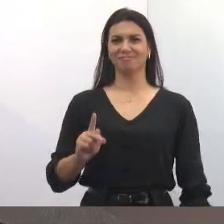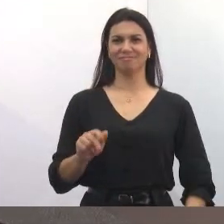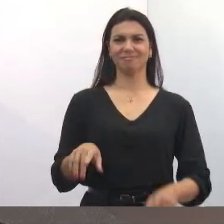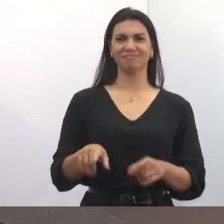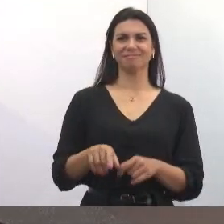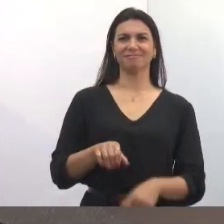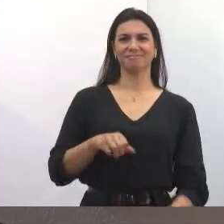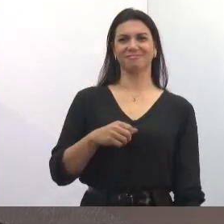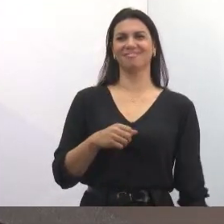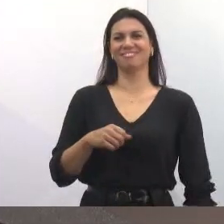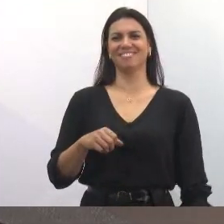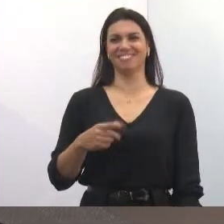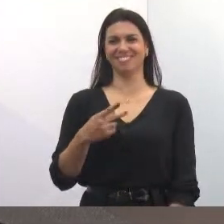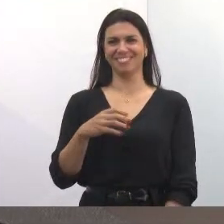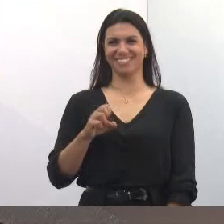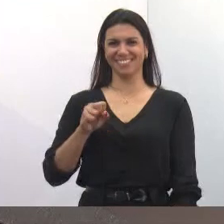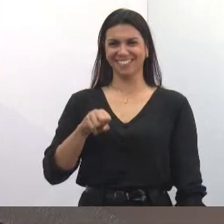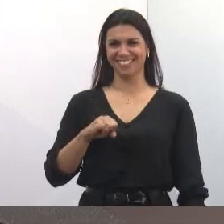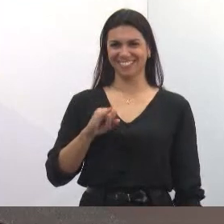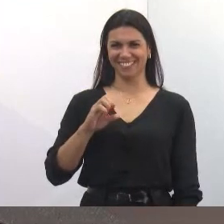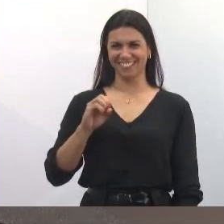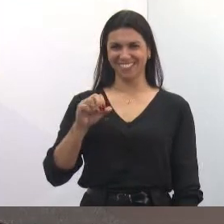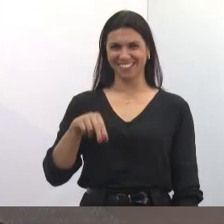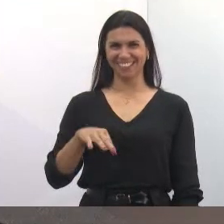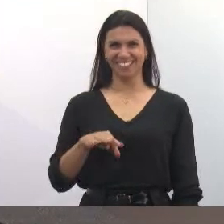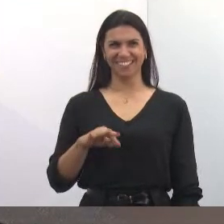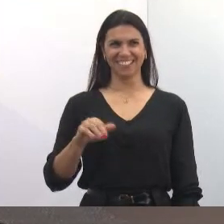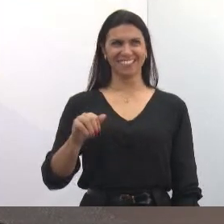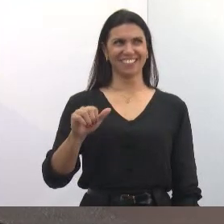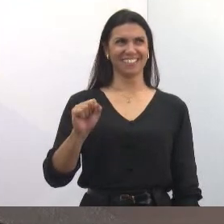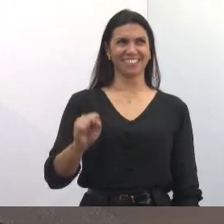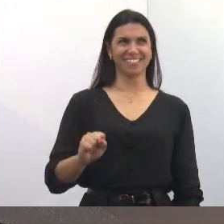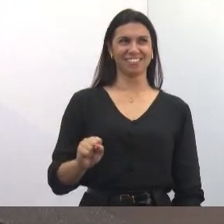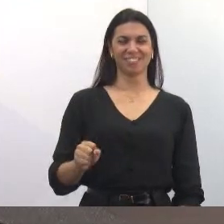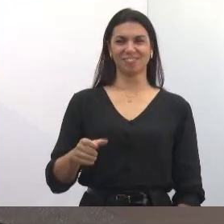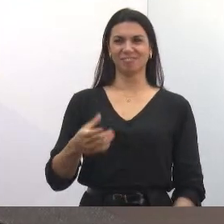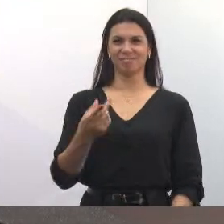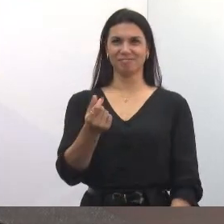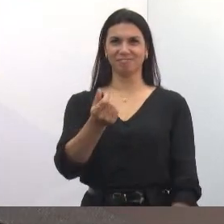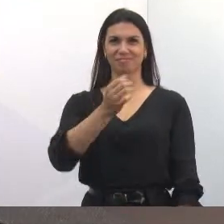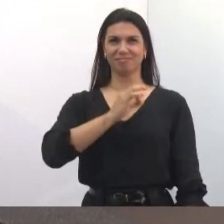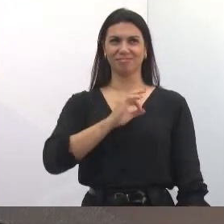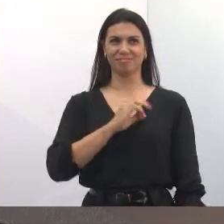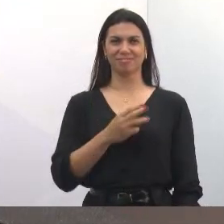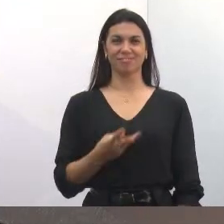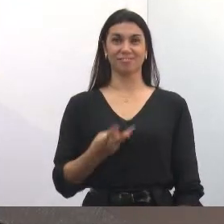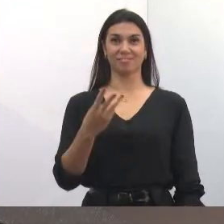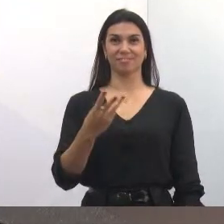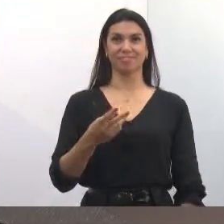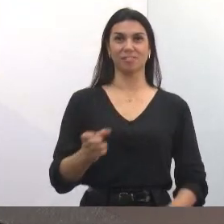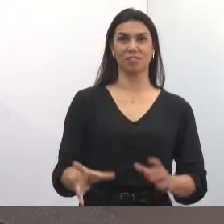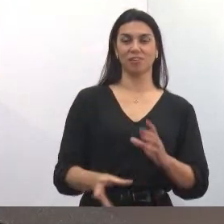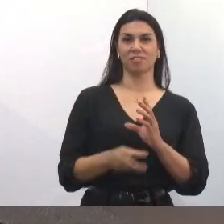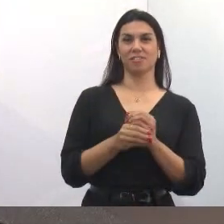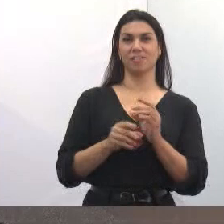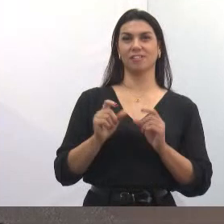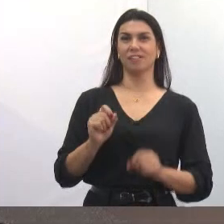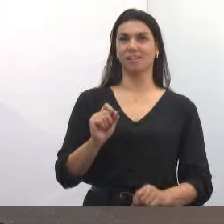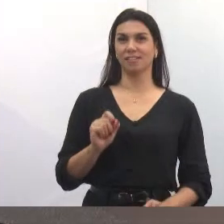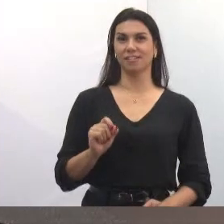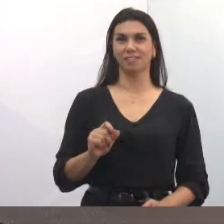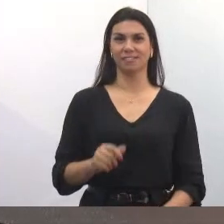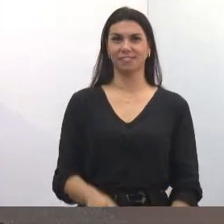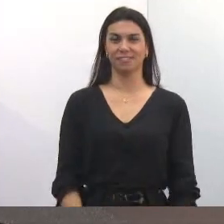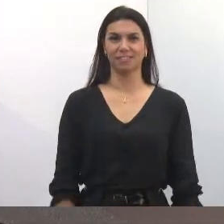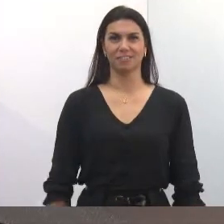IPMJ que receberão proventos que superem a 3 salários mínimos? Resposta, o quantitativo estimado